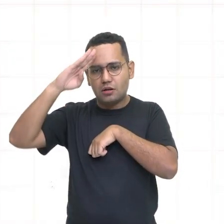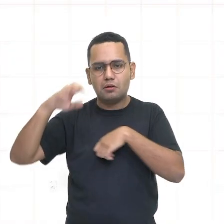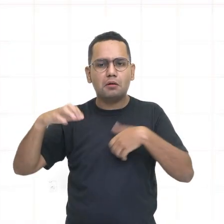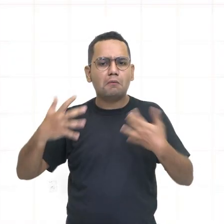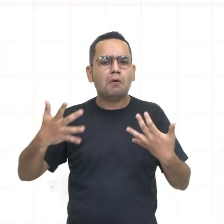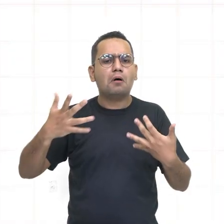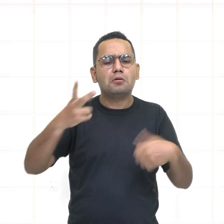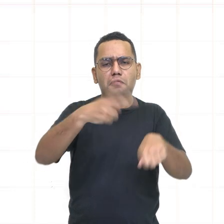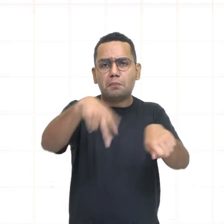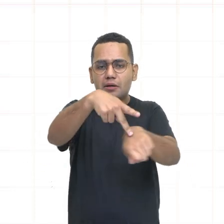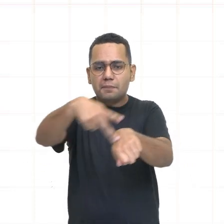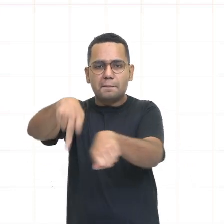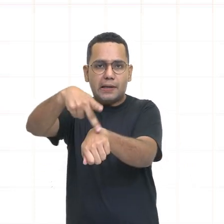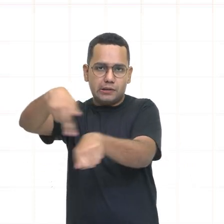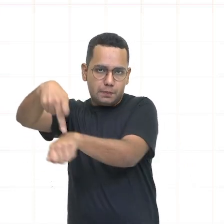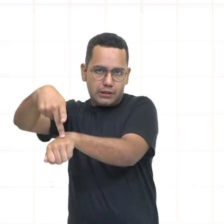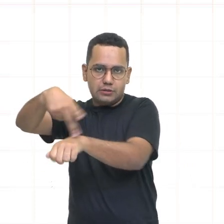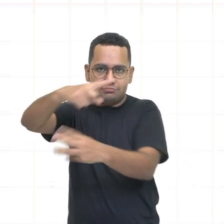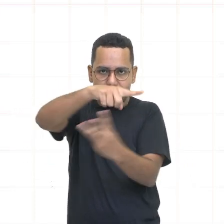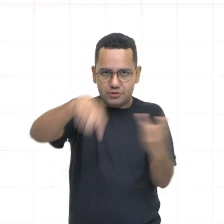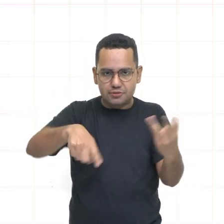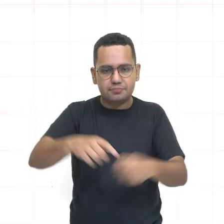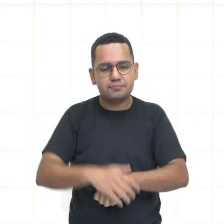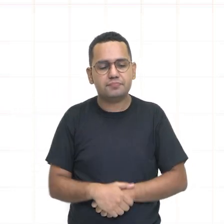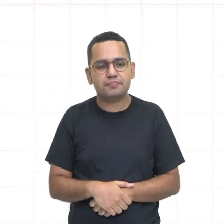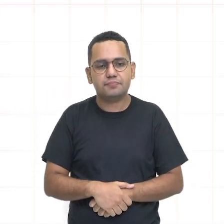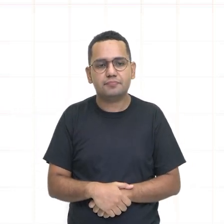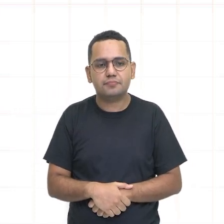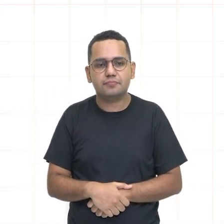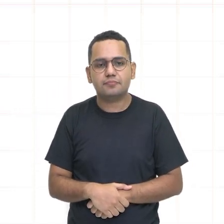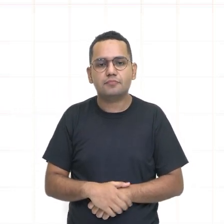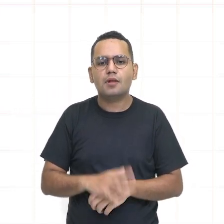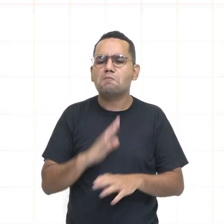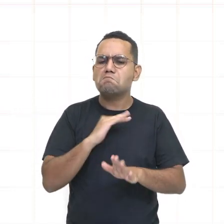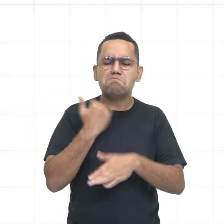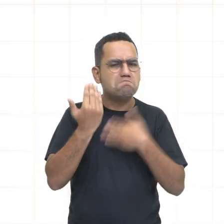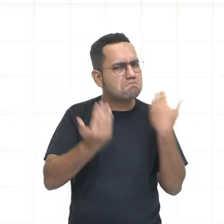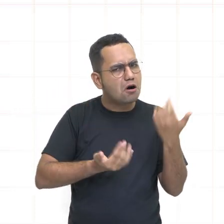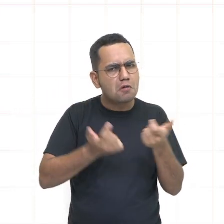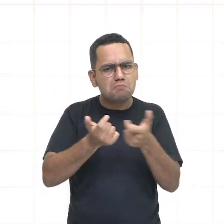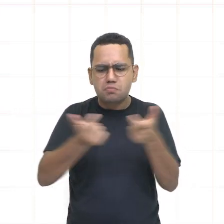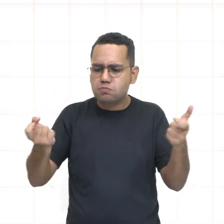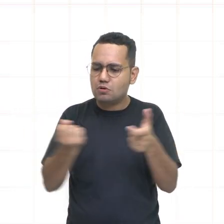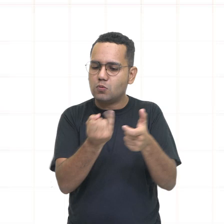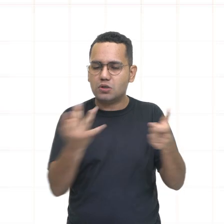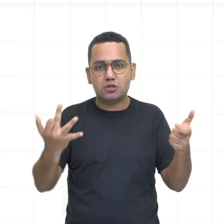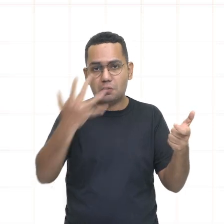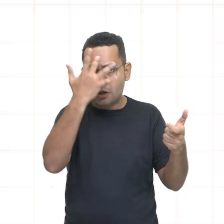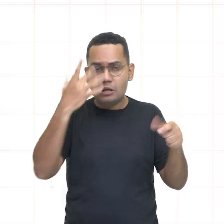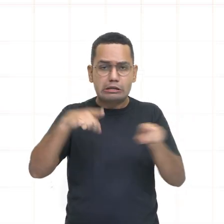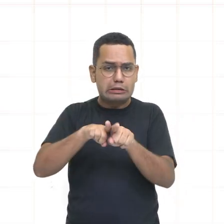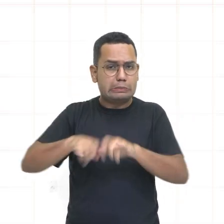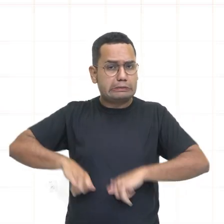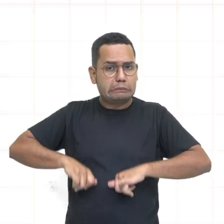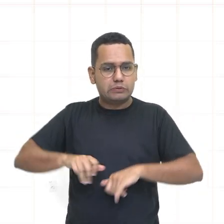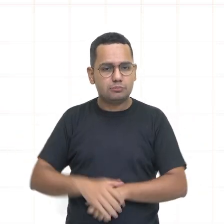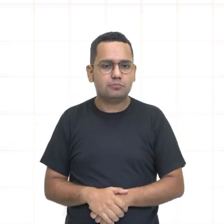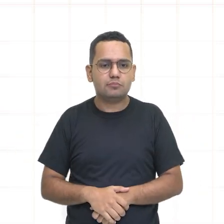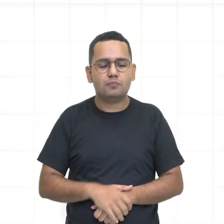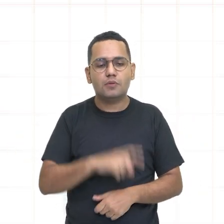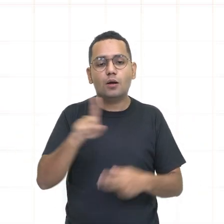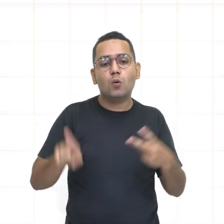lá. Mortes em massa e sofrimento humano. Vamos observar também a destruição física